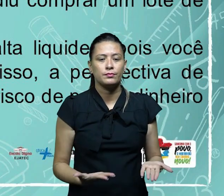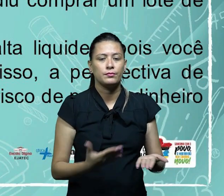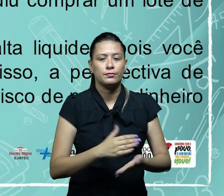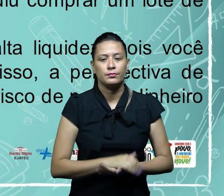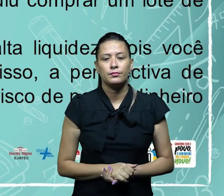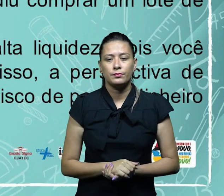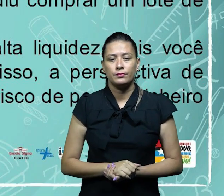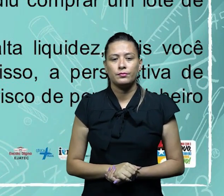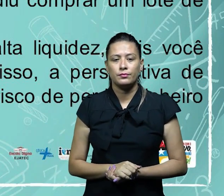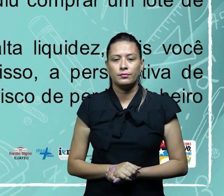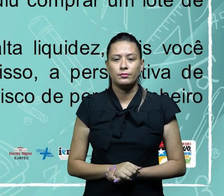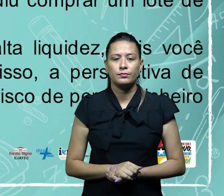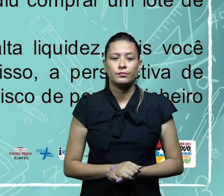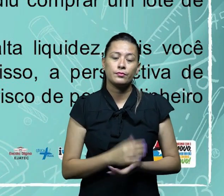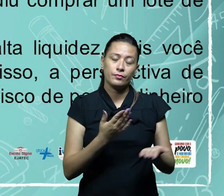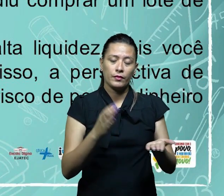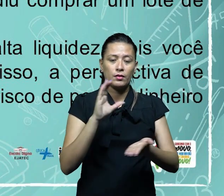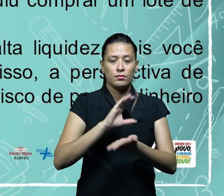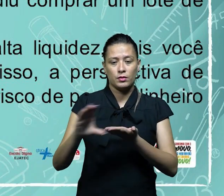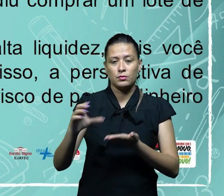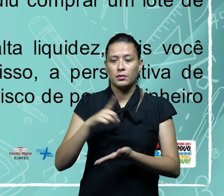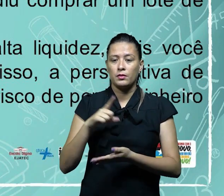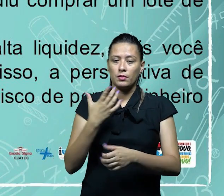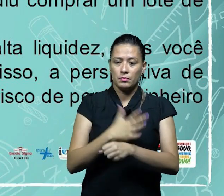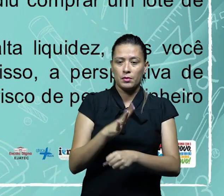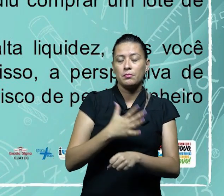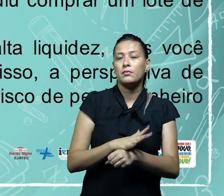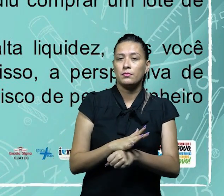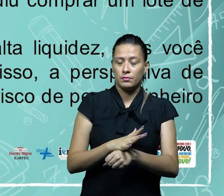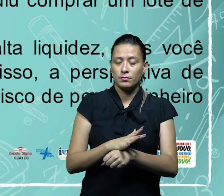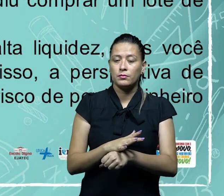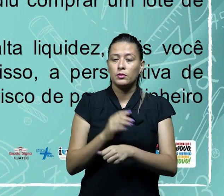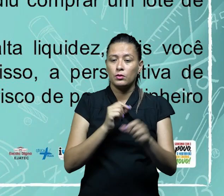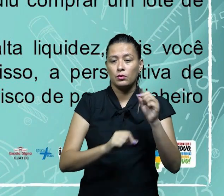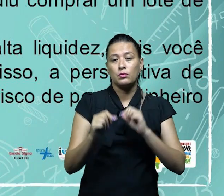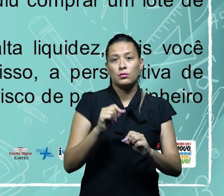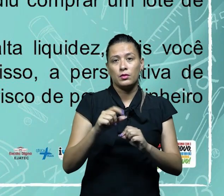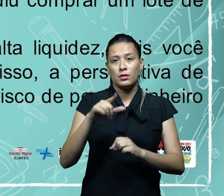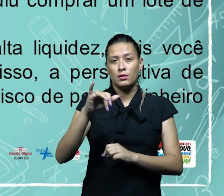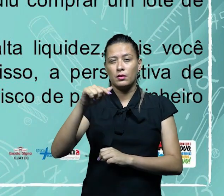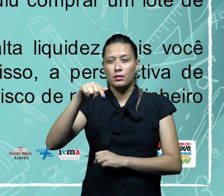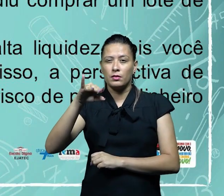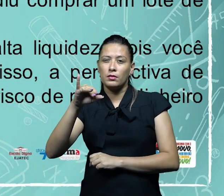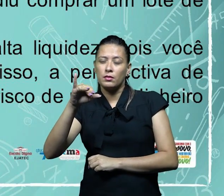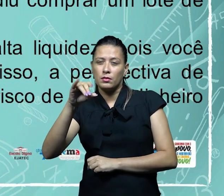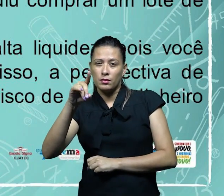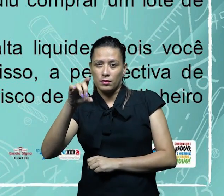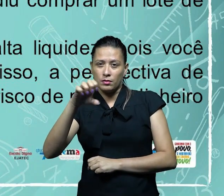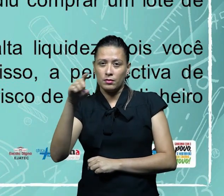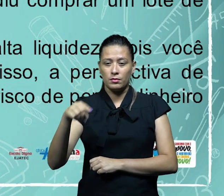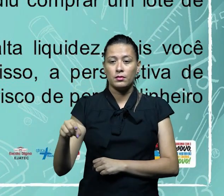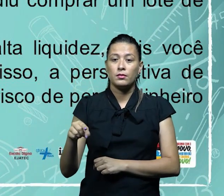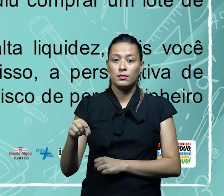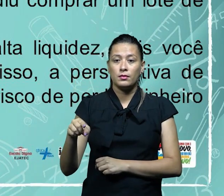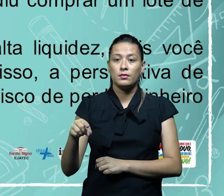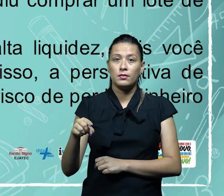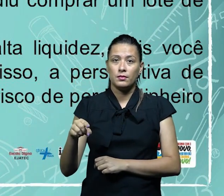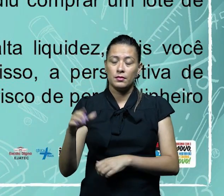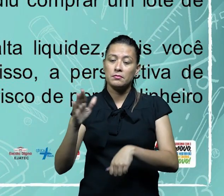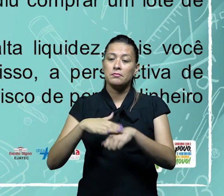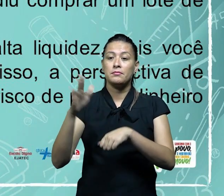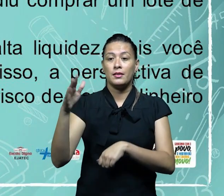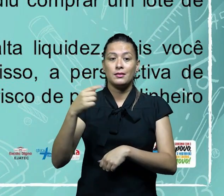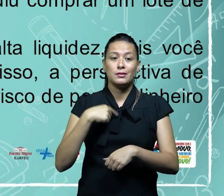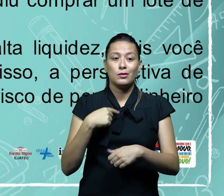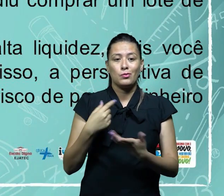desejo, certinho? Pois você pode vendê-las a qualquer momento, certo? Além disso, a perspectiva de lucro parece boa a longo prazo.